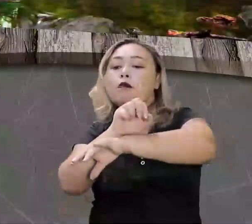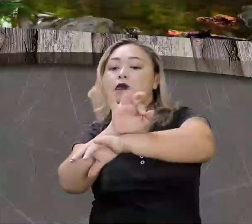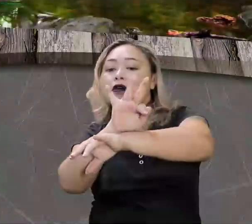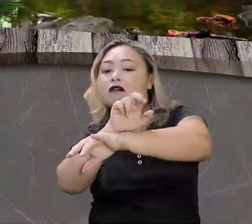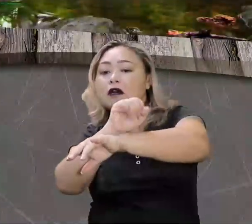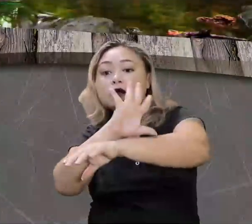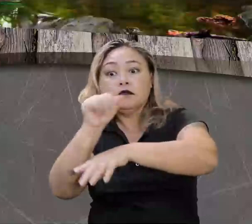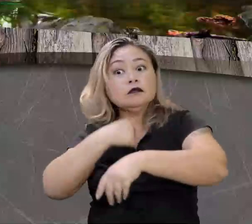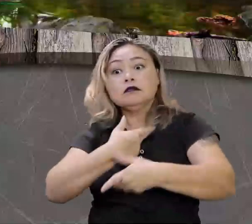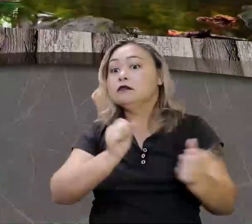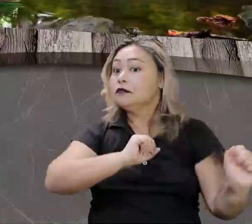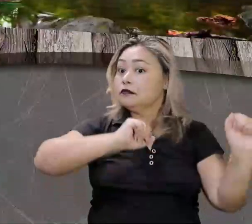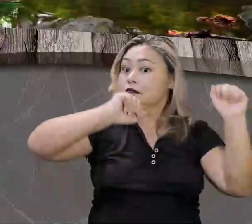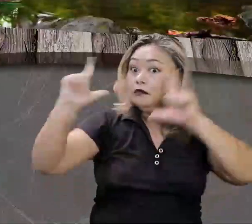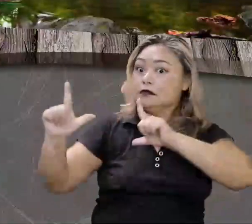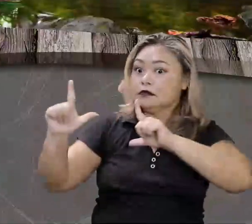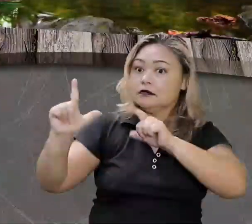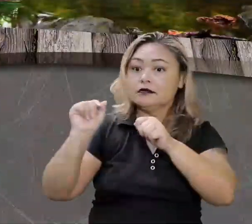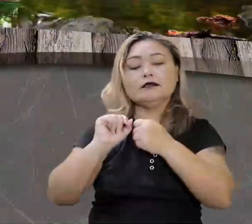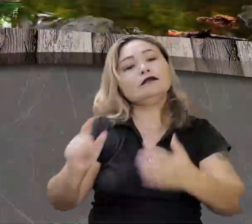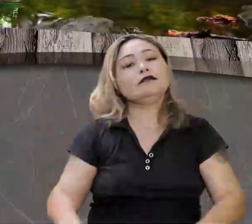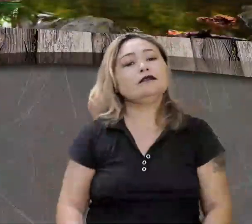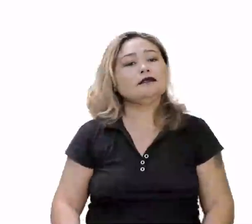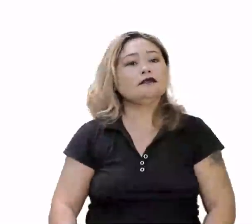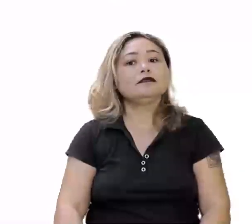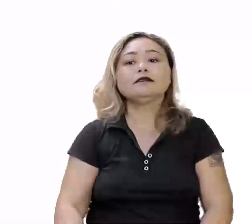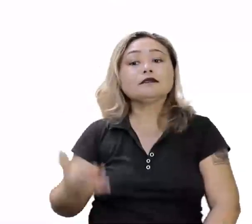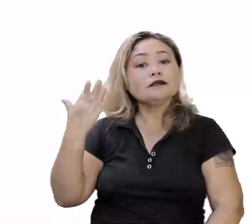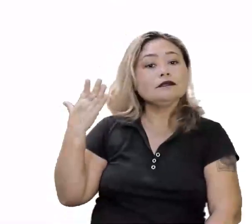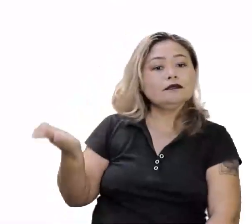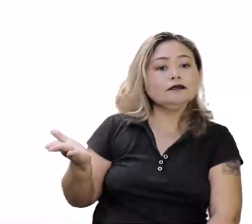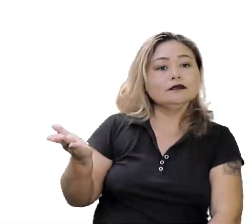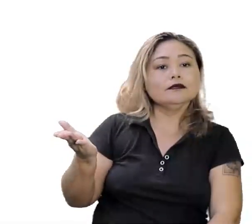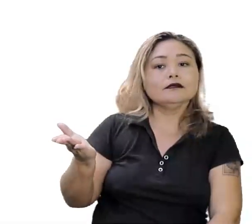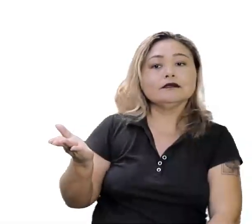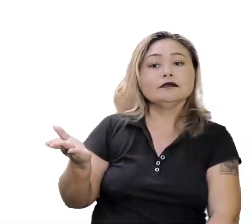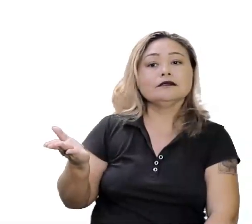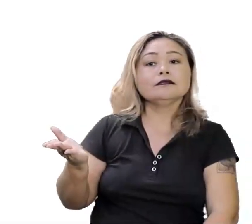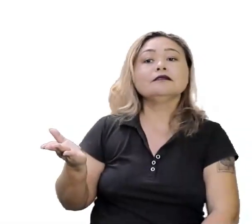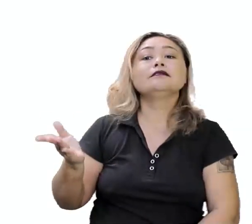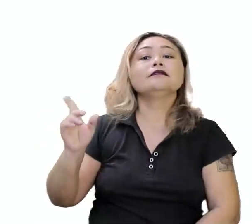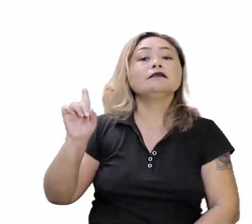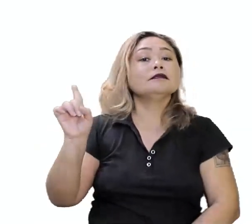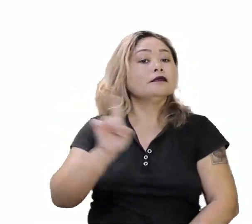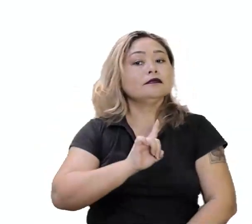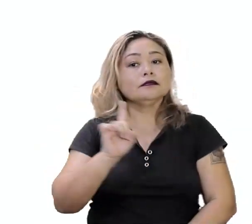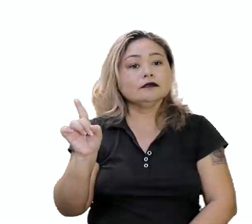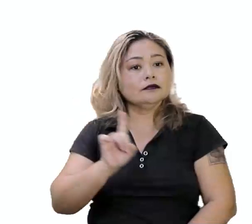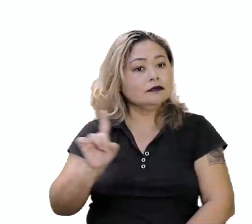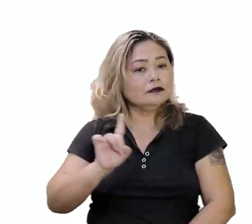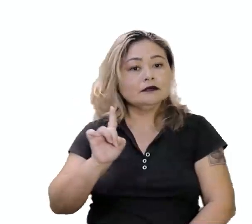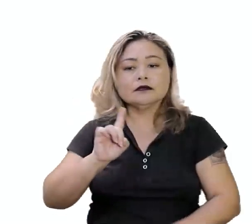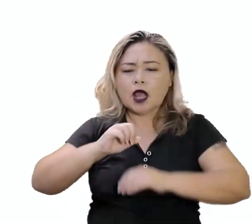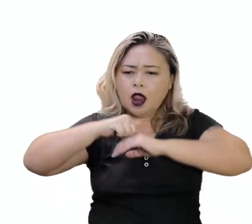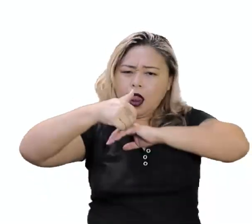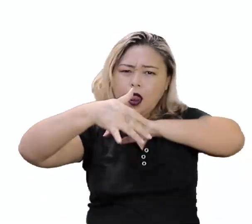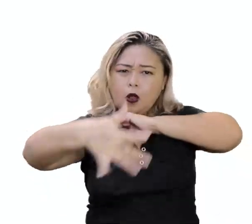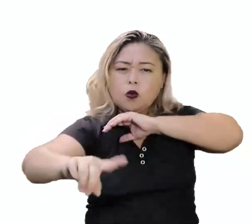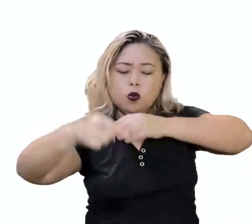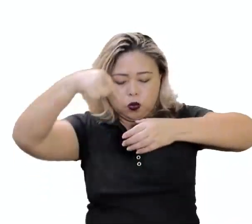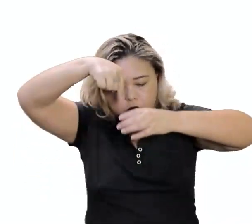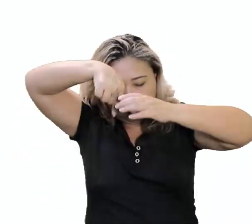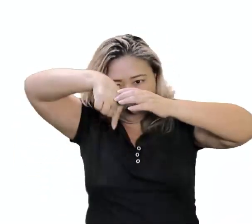perfeito? Vamos, joguem lá no quadro. Olha lá. Não são apenas extensos, mas